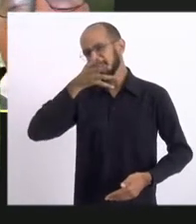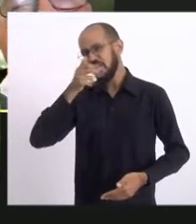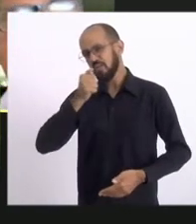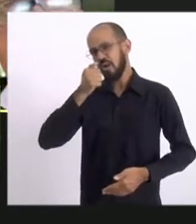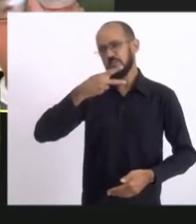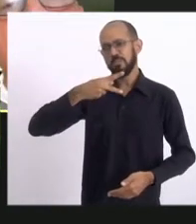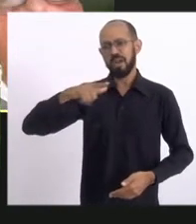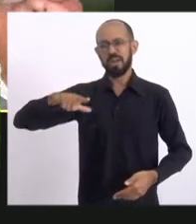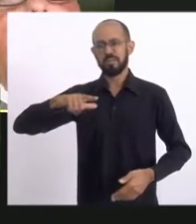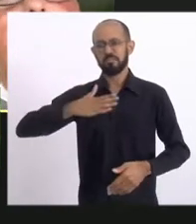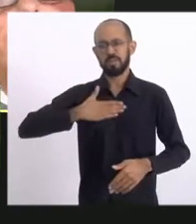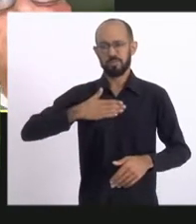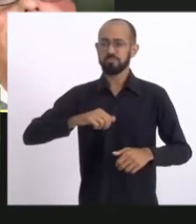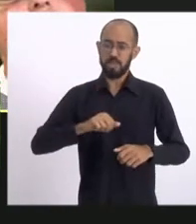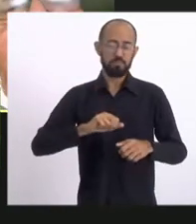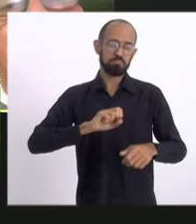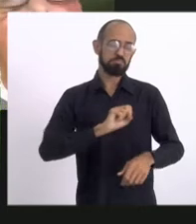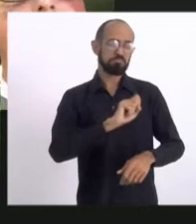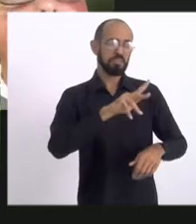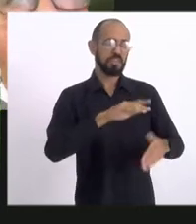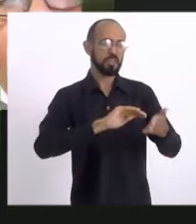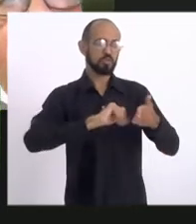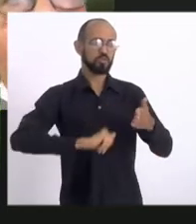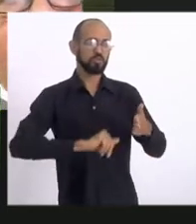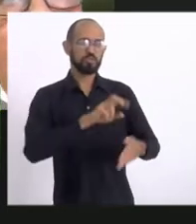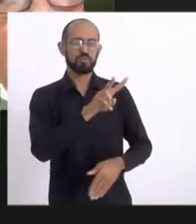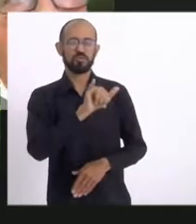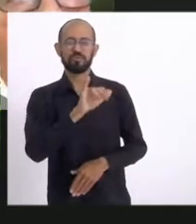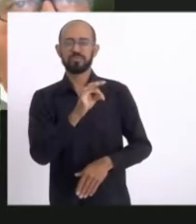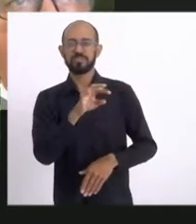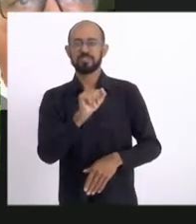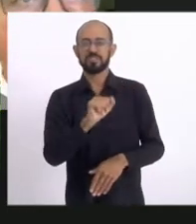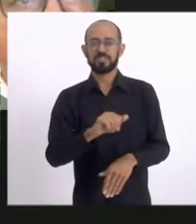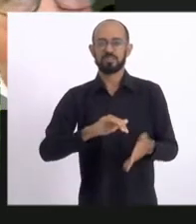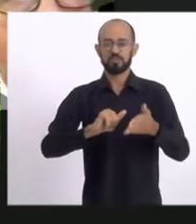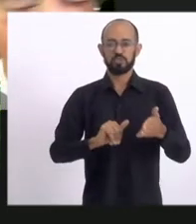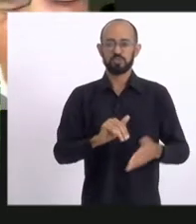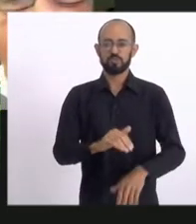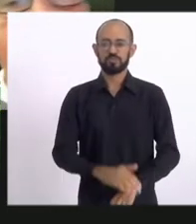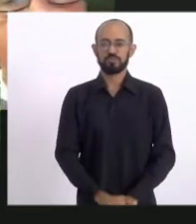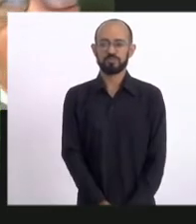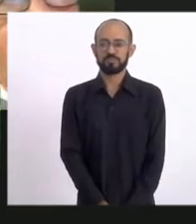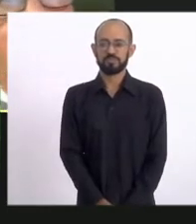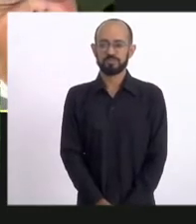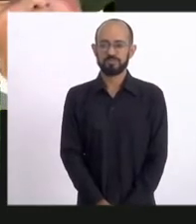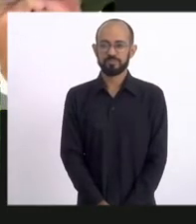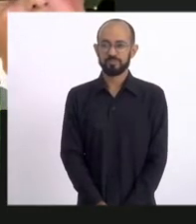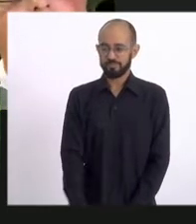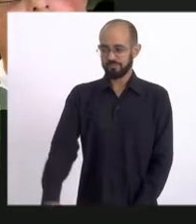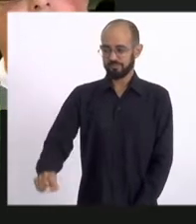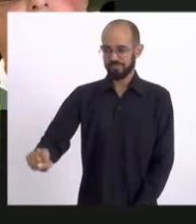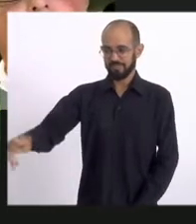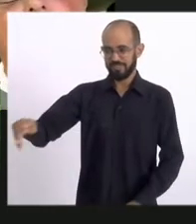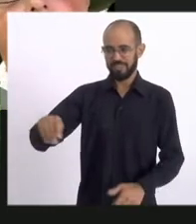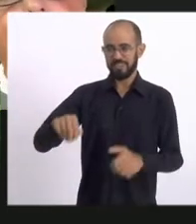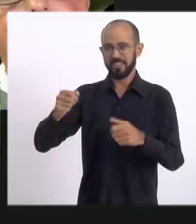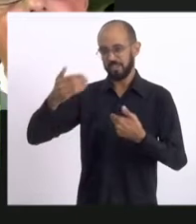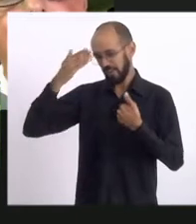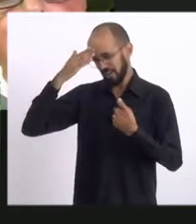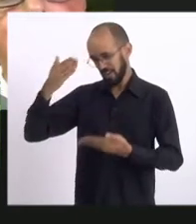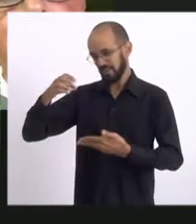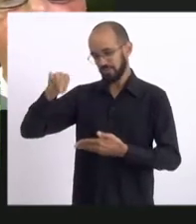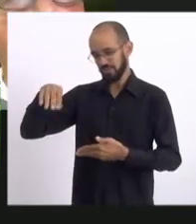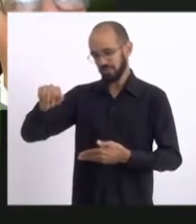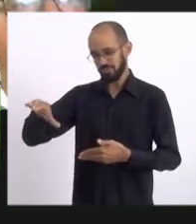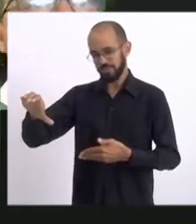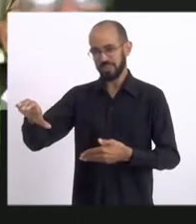de vista. Não tem problema. Obrigado, deputado Paulo. Eu vou Faço minhas palavras, deputado Mink. Obrigado, deputado Mink.